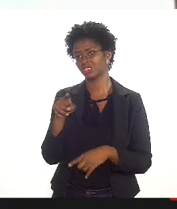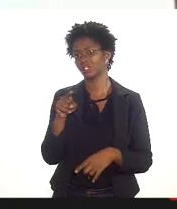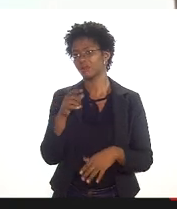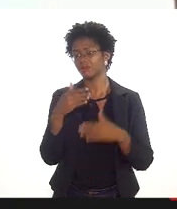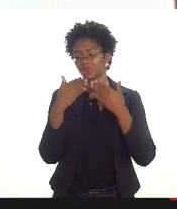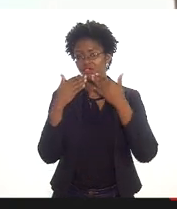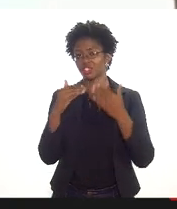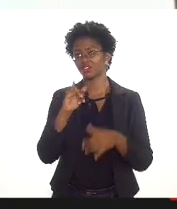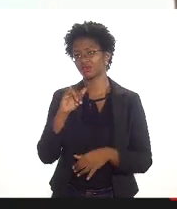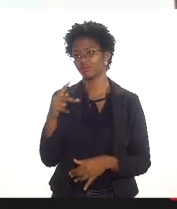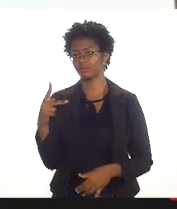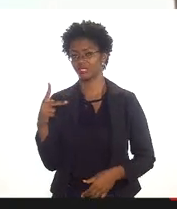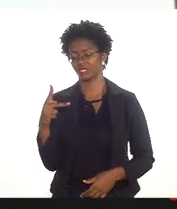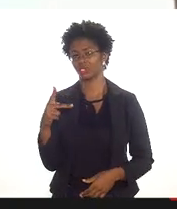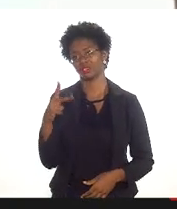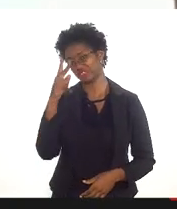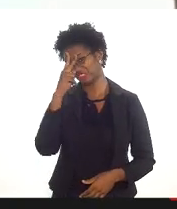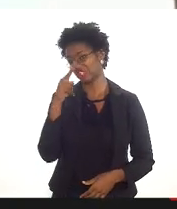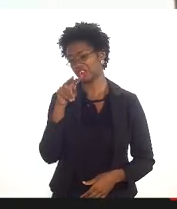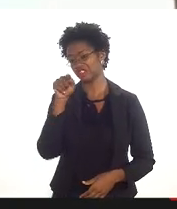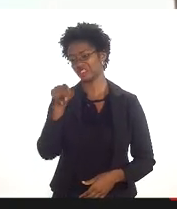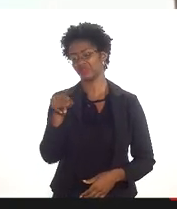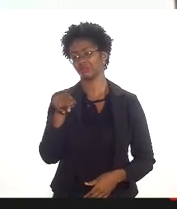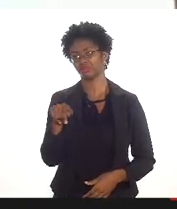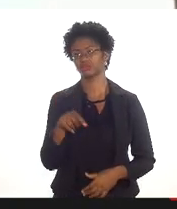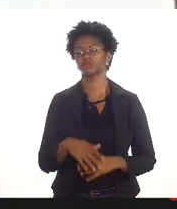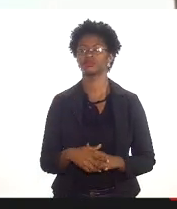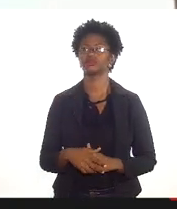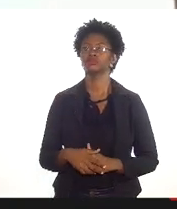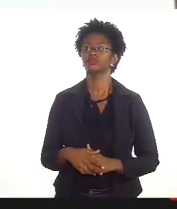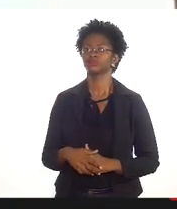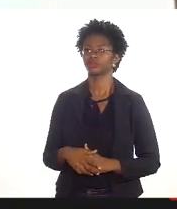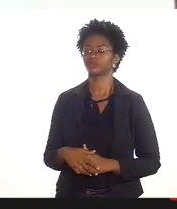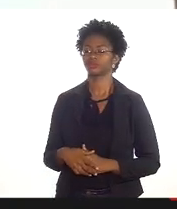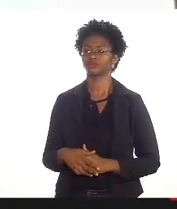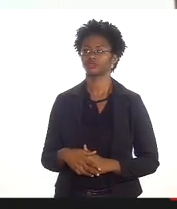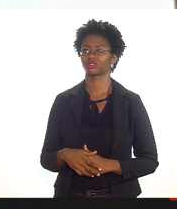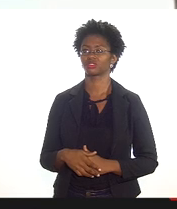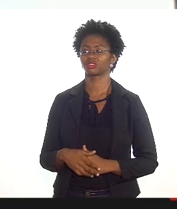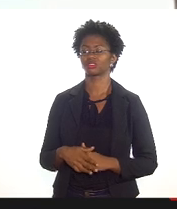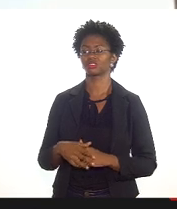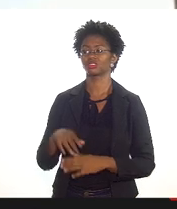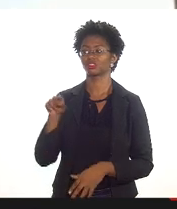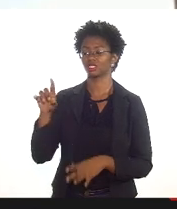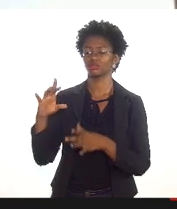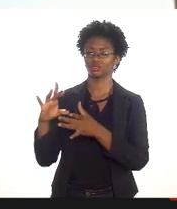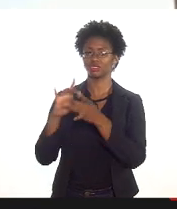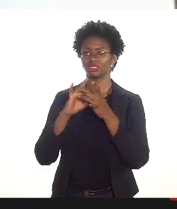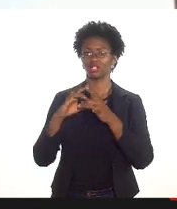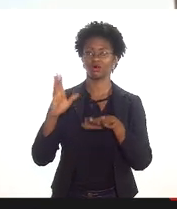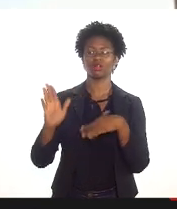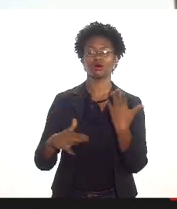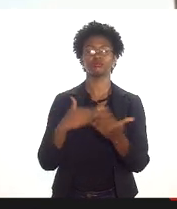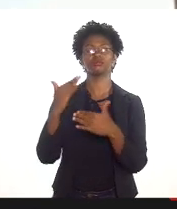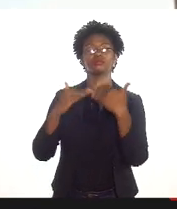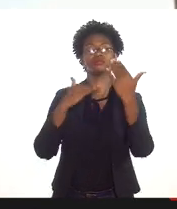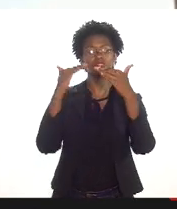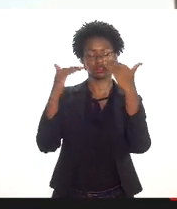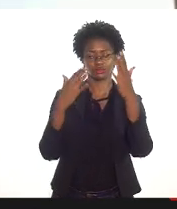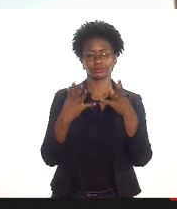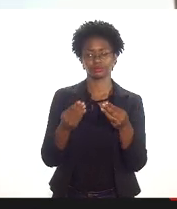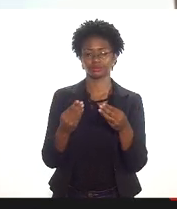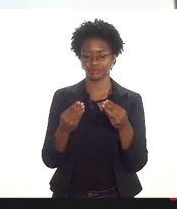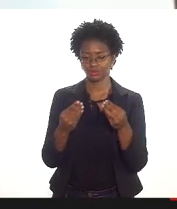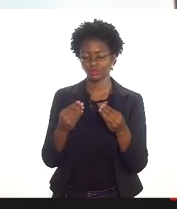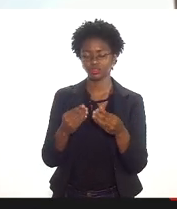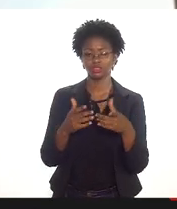são testemunhas, que a União prioriza e avança muito nos campos